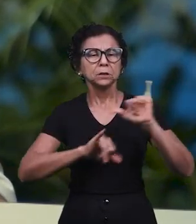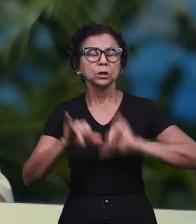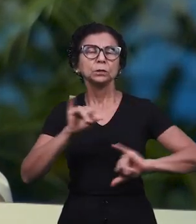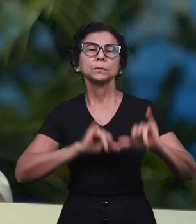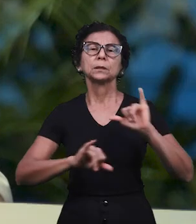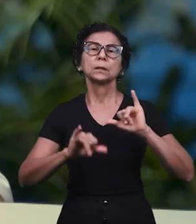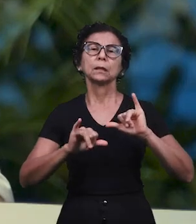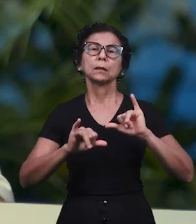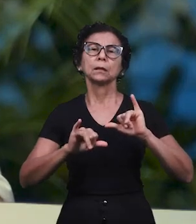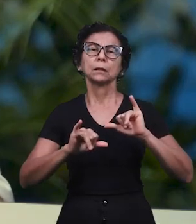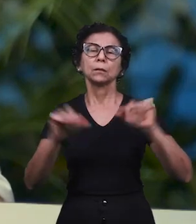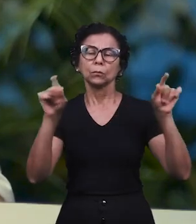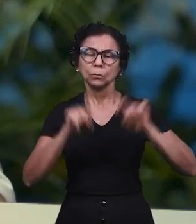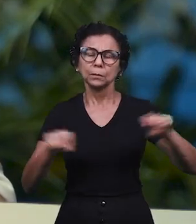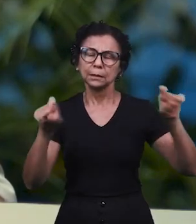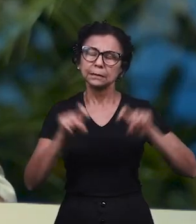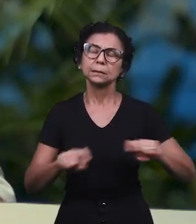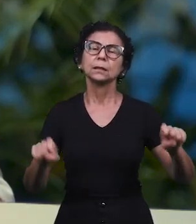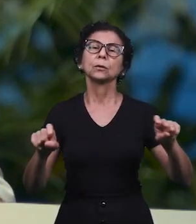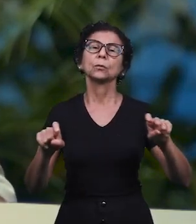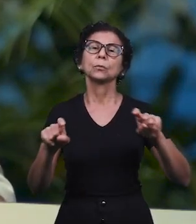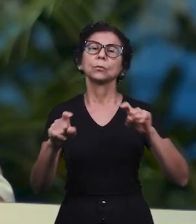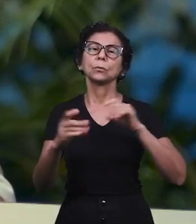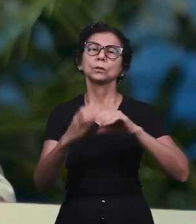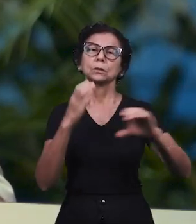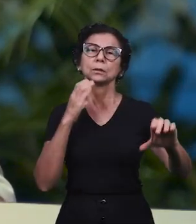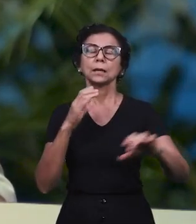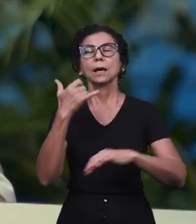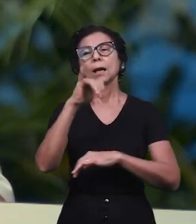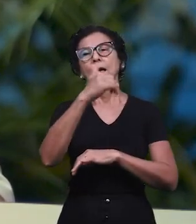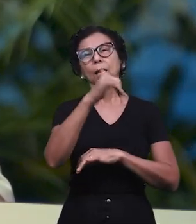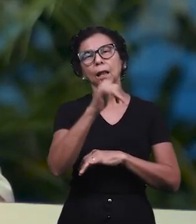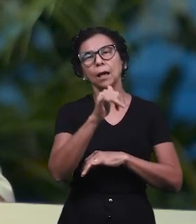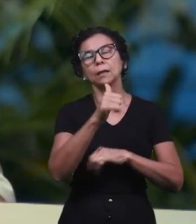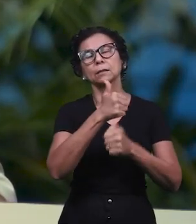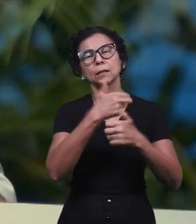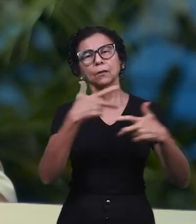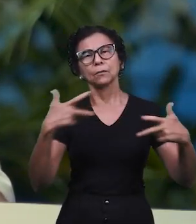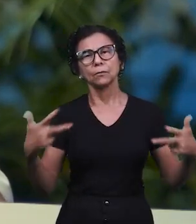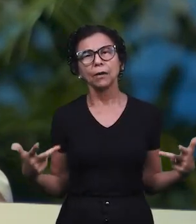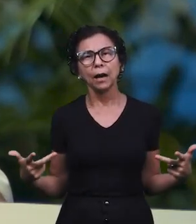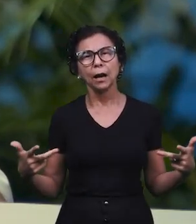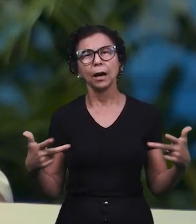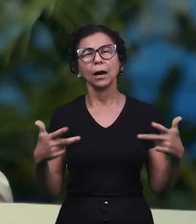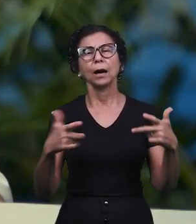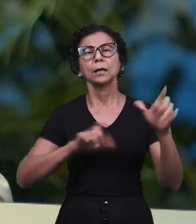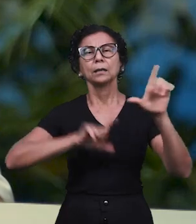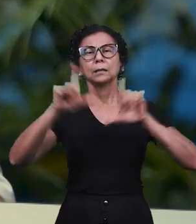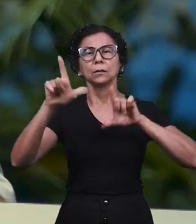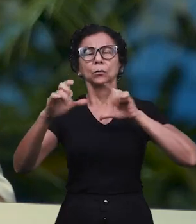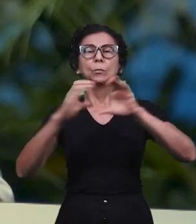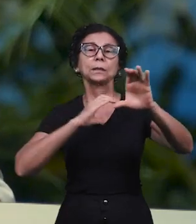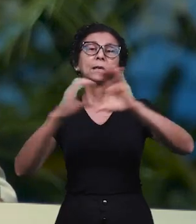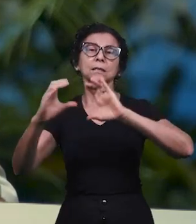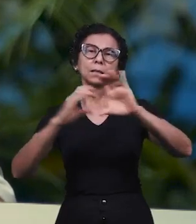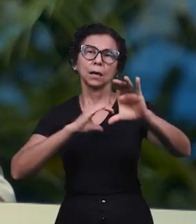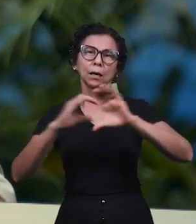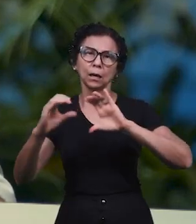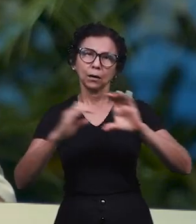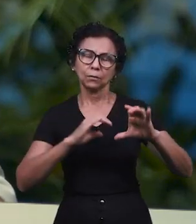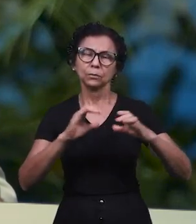Química, Engenharia da Computação, Engenharia Elétrica, Eletrônica, de telecomunicações,